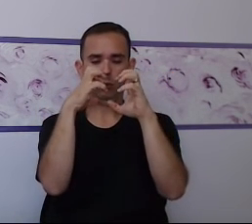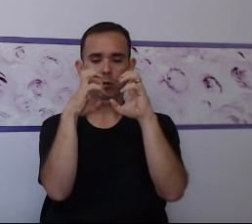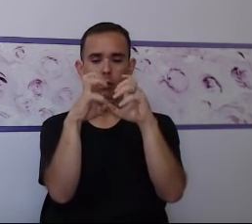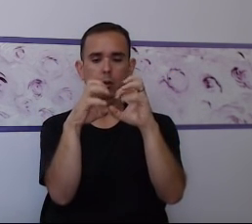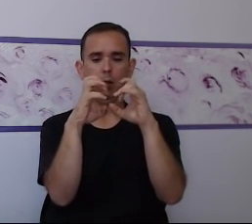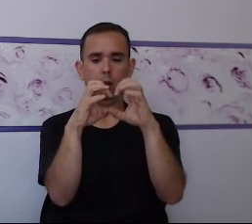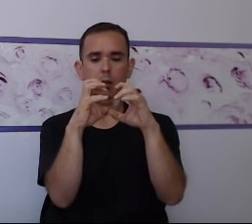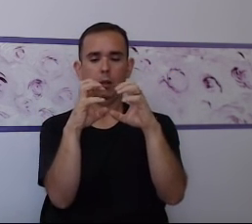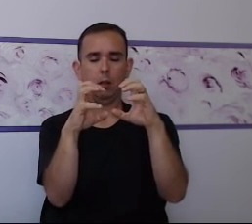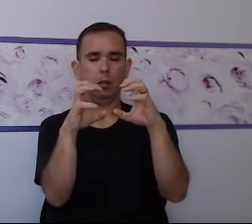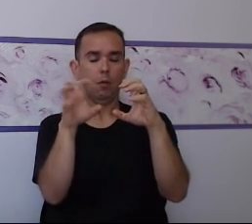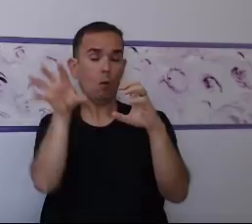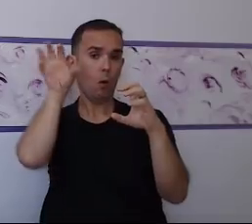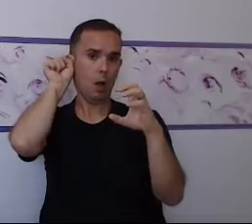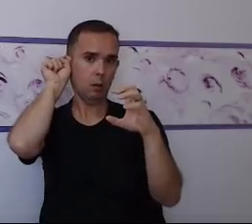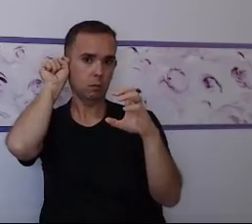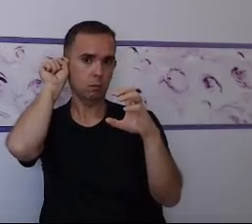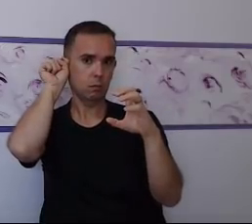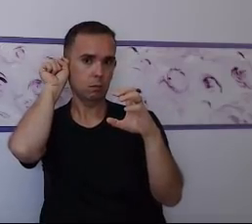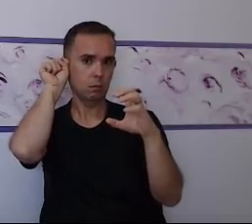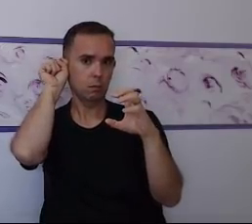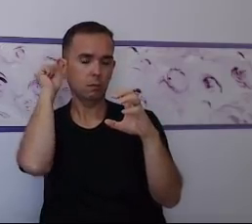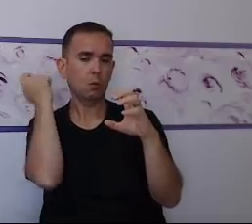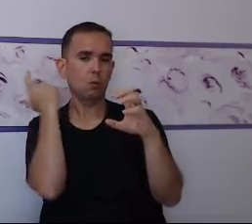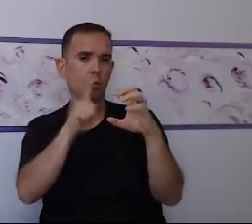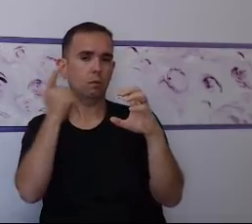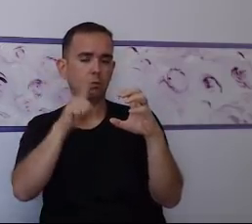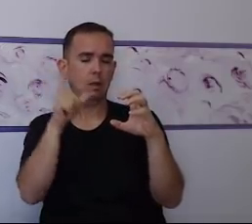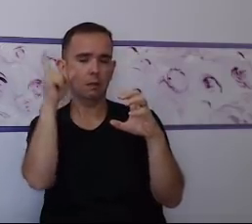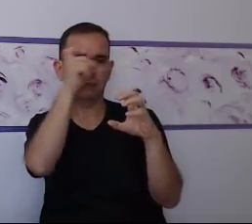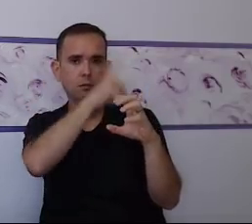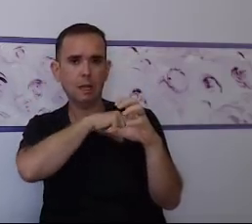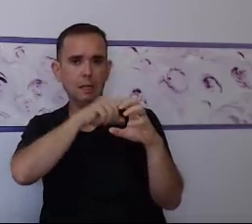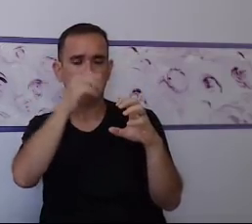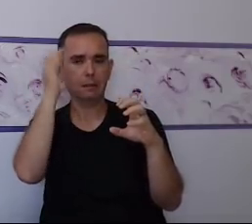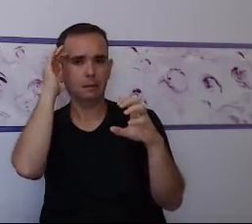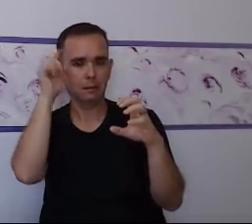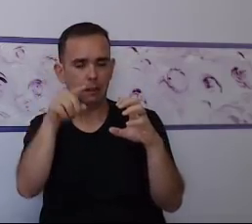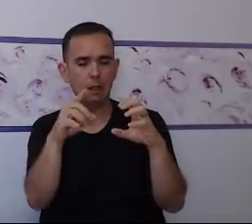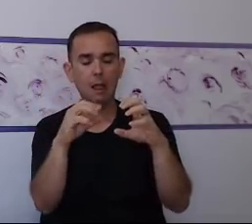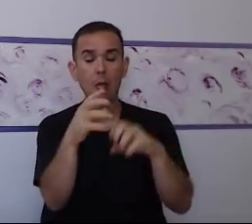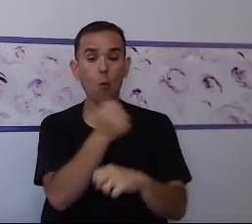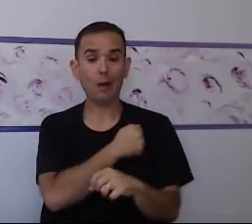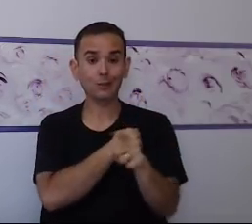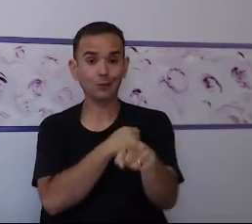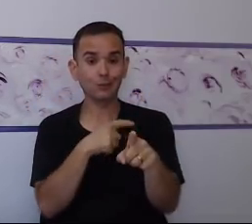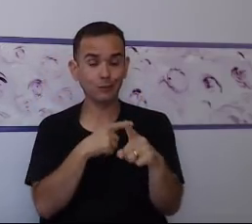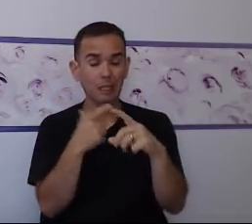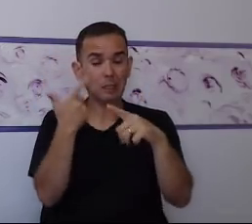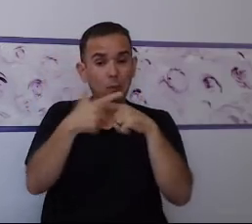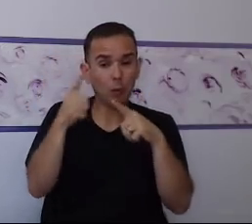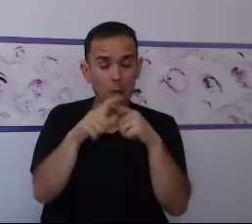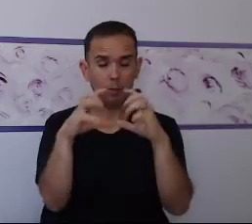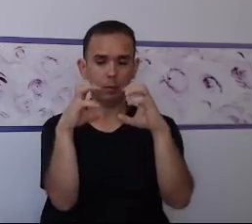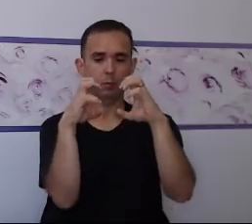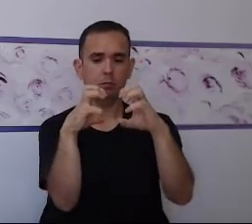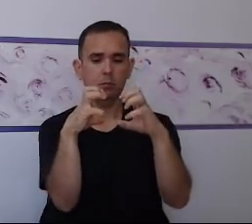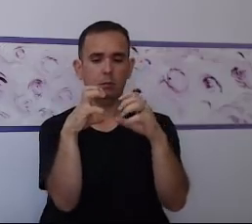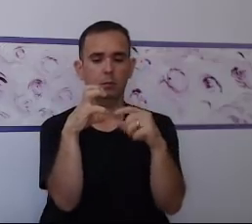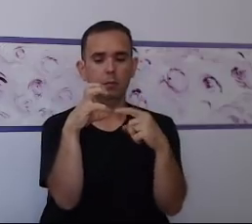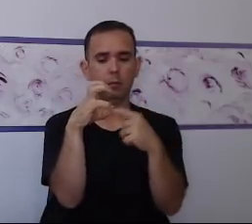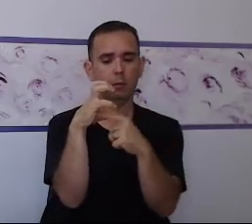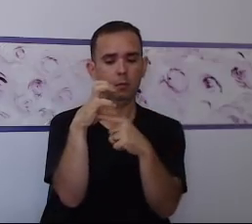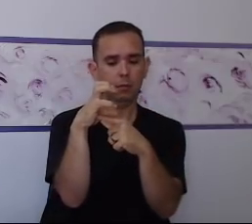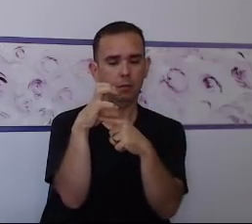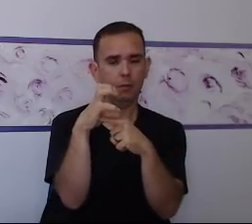responsável pela audição, né, e dificuldade de compreensão. Então, muitas vezes eu tenho um aluno que tem uma lesão nesse lobo temporal, onde